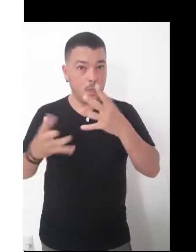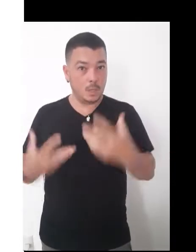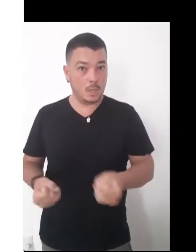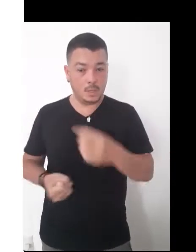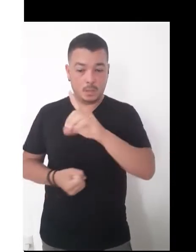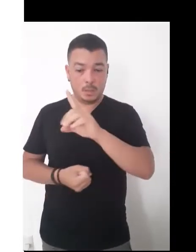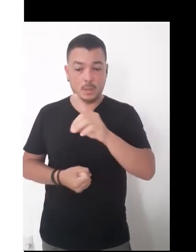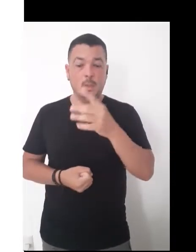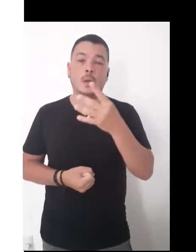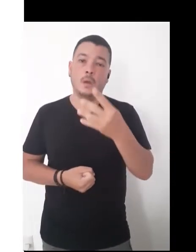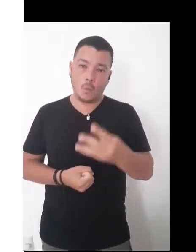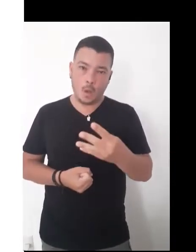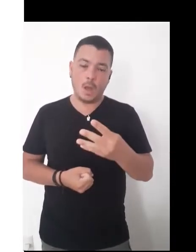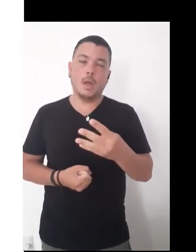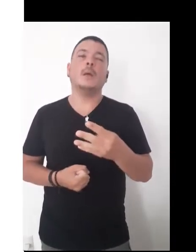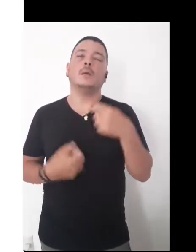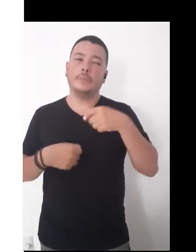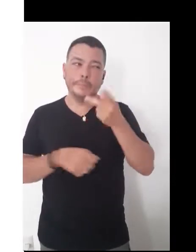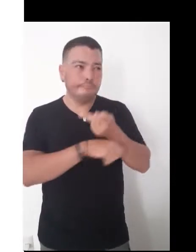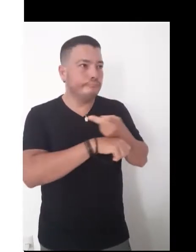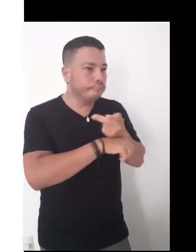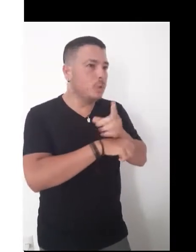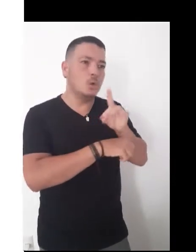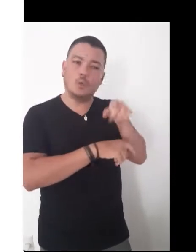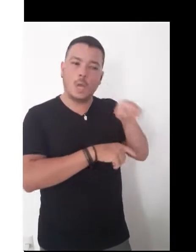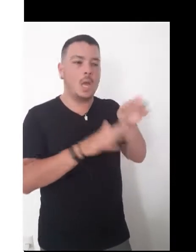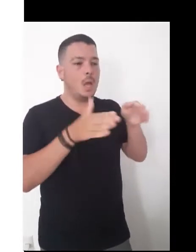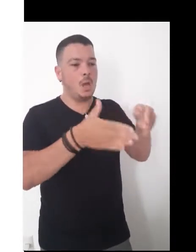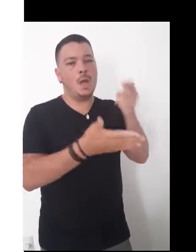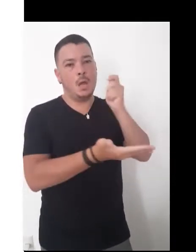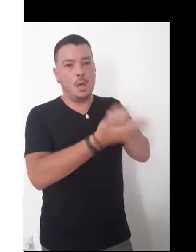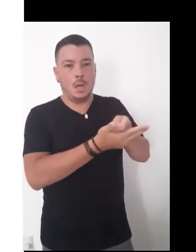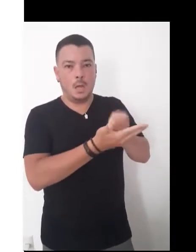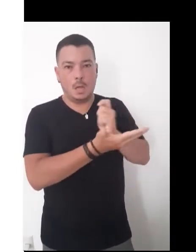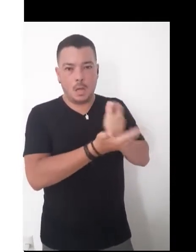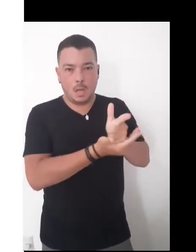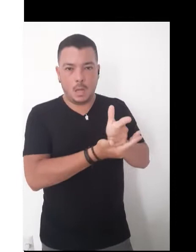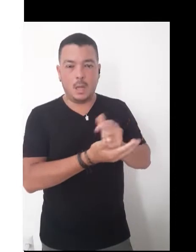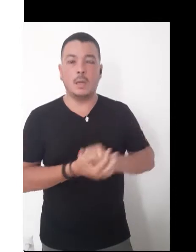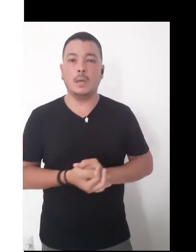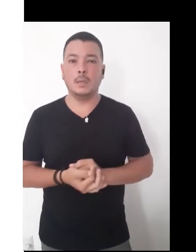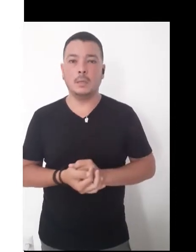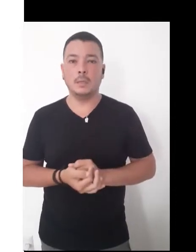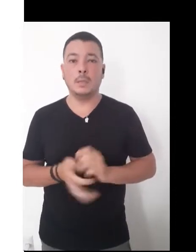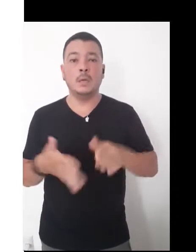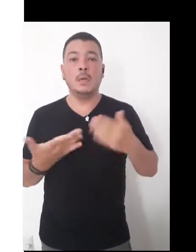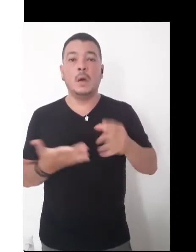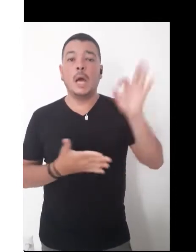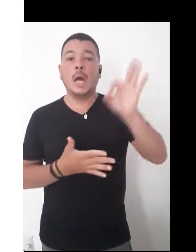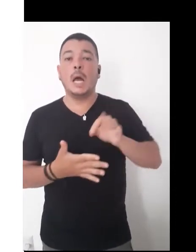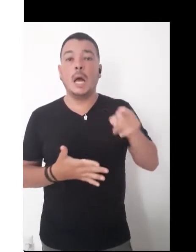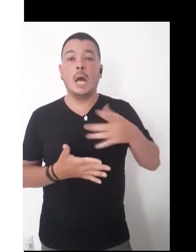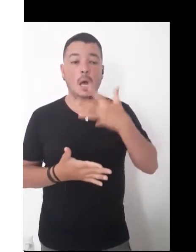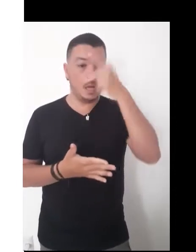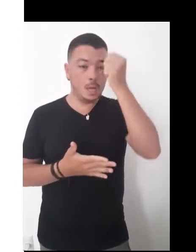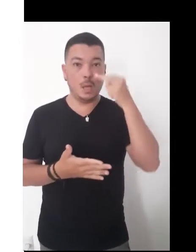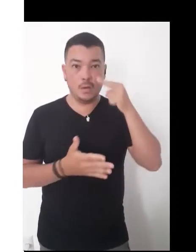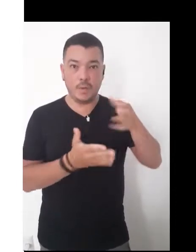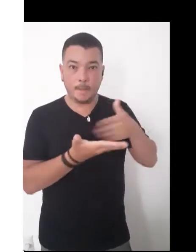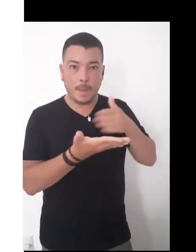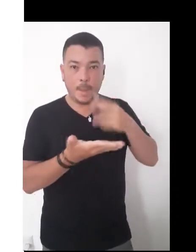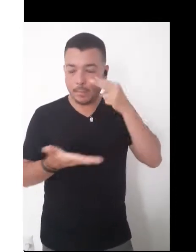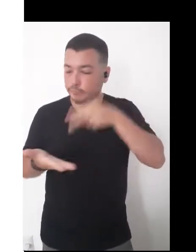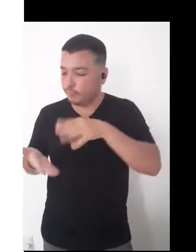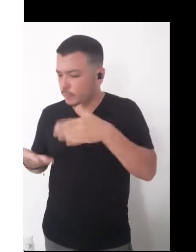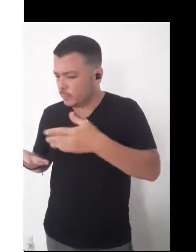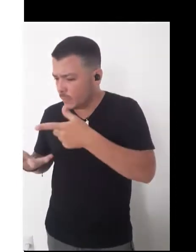procurar memórias DDR4 para comprar. E aí eu observo duas características. Qual é a taxa de transferência da memória? Vou lá no manual da placa-mãe e vejo